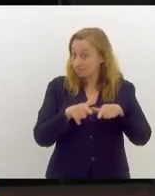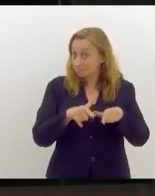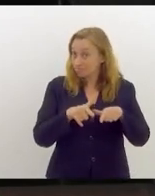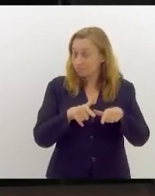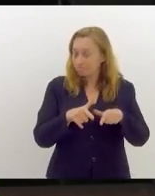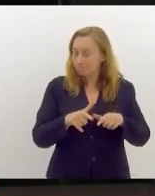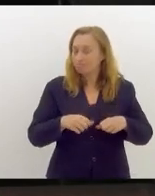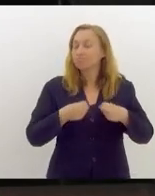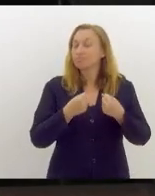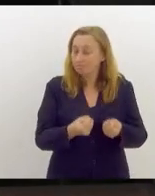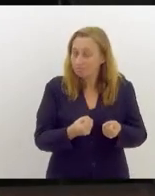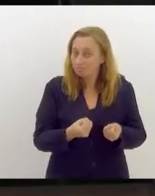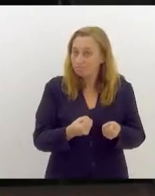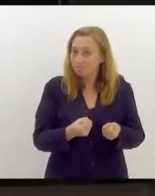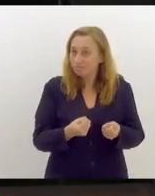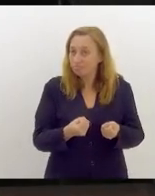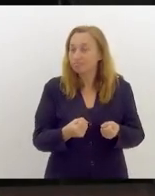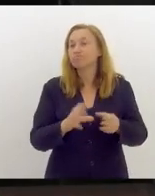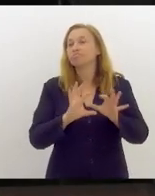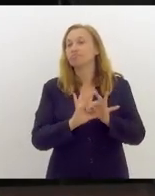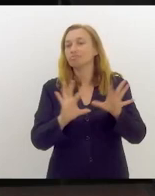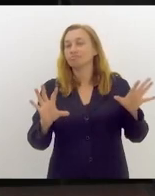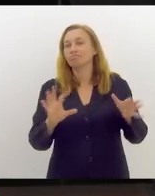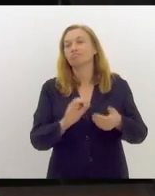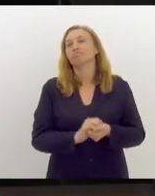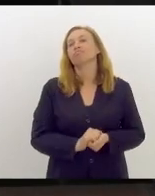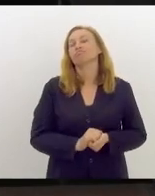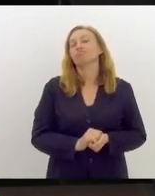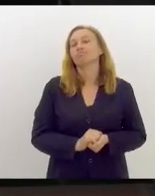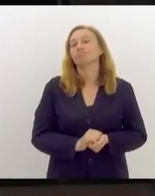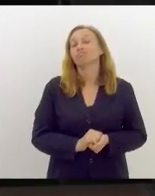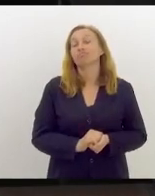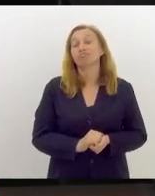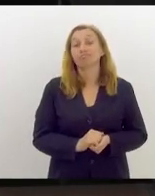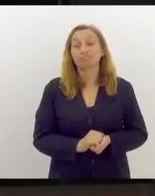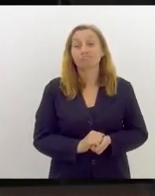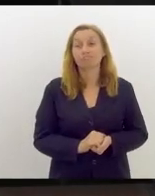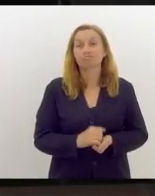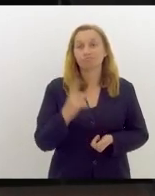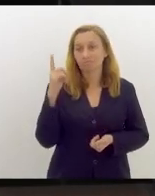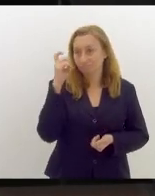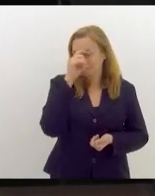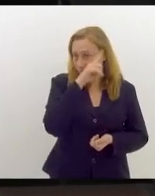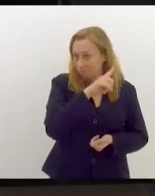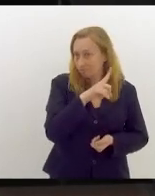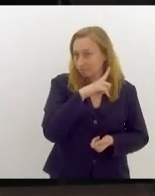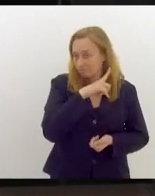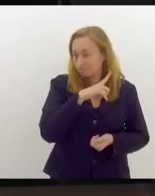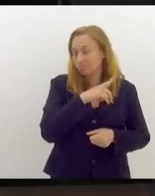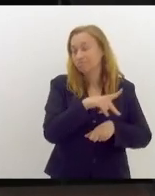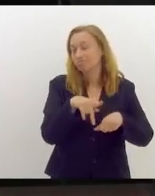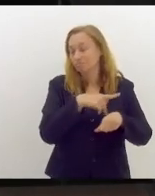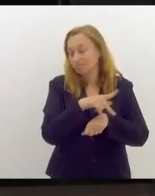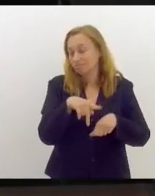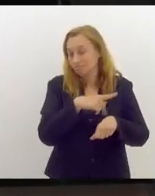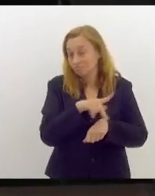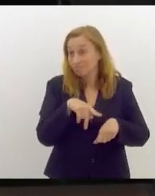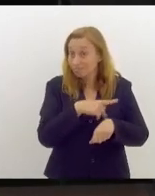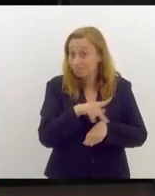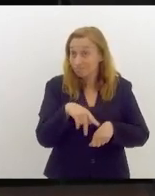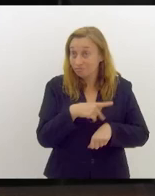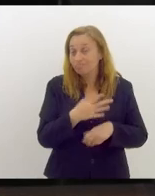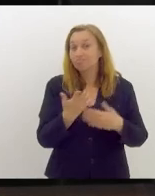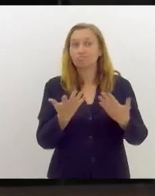firme para que a democracia essa que tanto custou a esse país seja